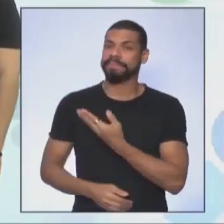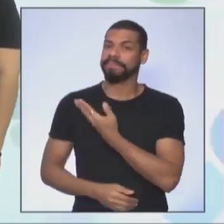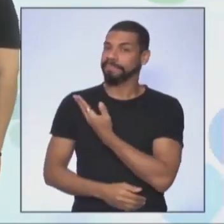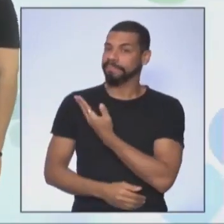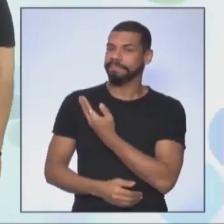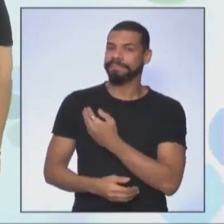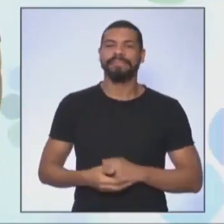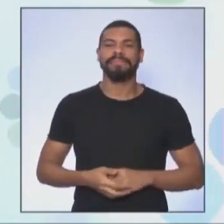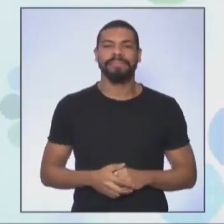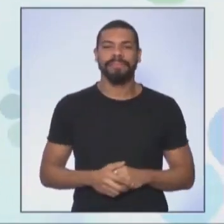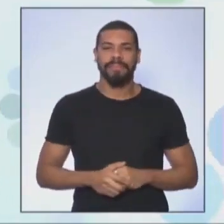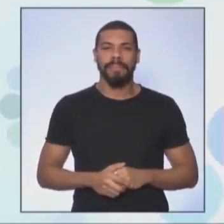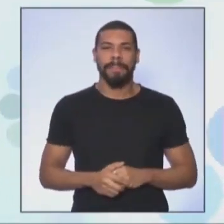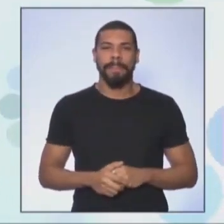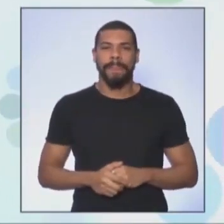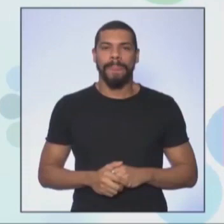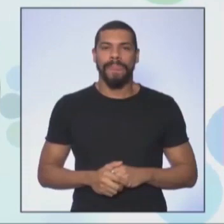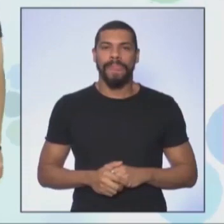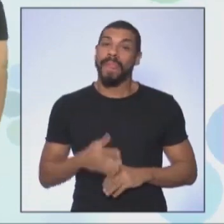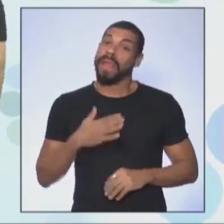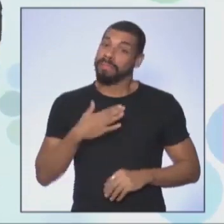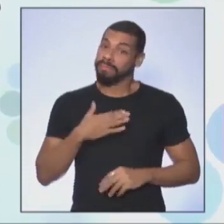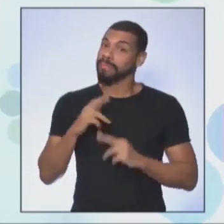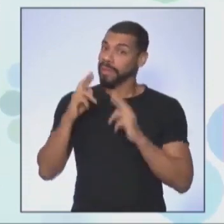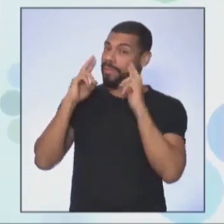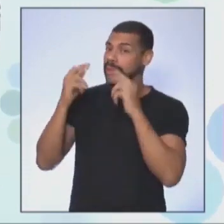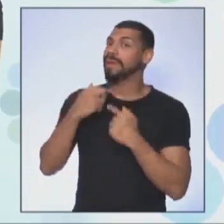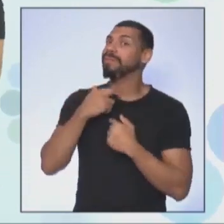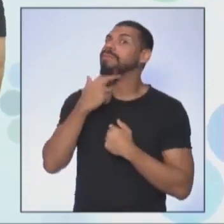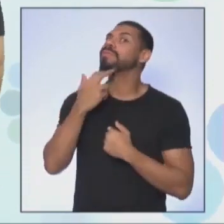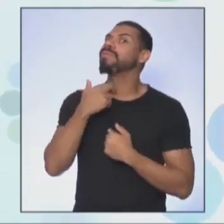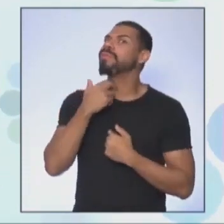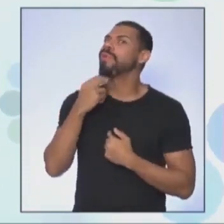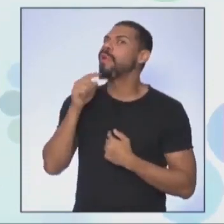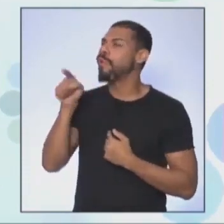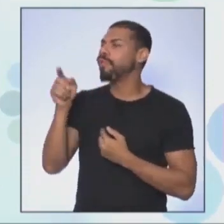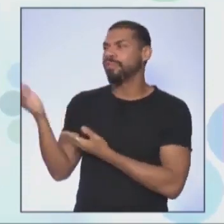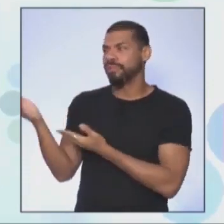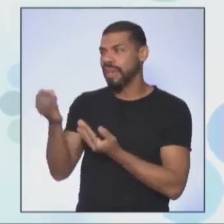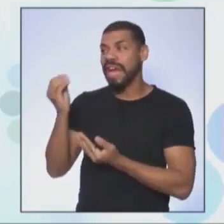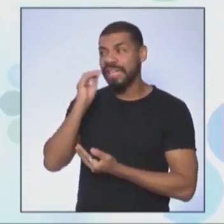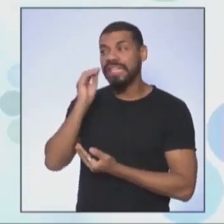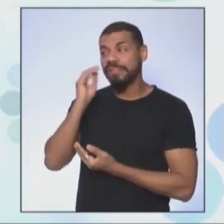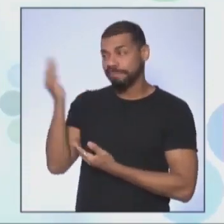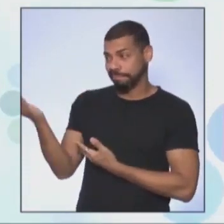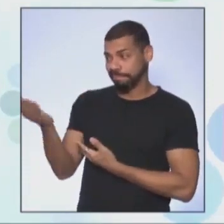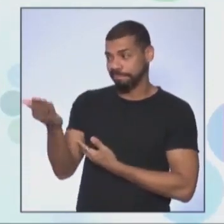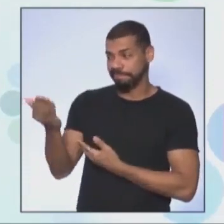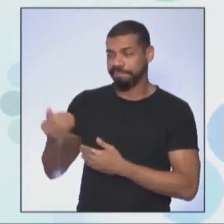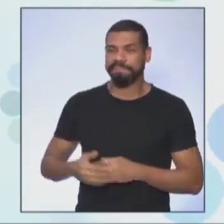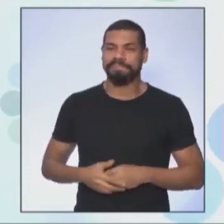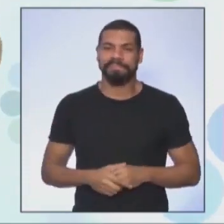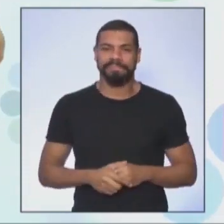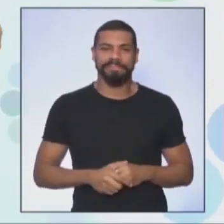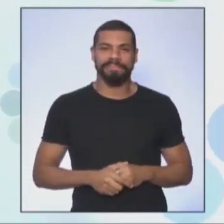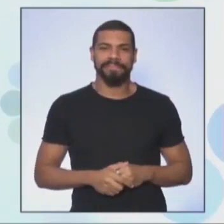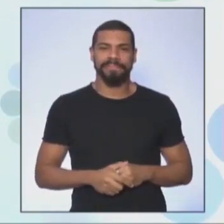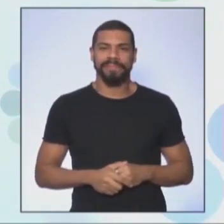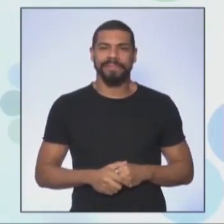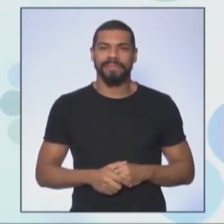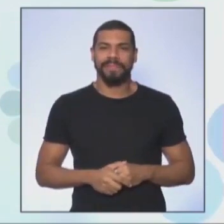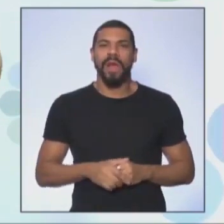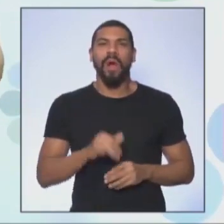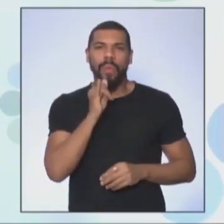fazer isso? Eu respeito a minha garganta, então quem vai tentar aqui é o Francisco. Ó, mas eu vou colocar esse canudinho, porque se